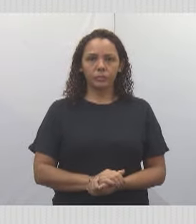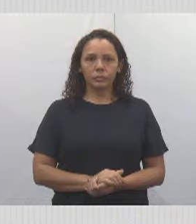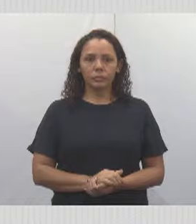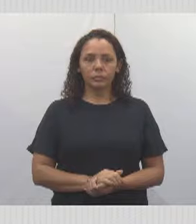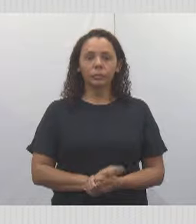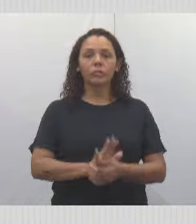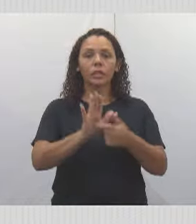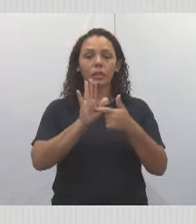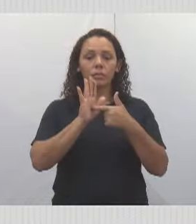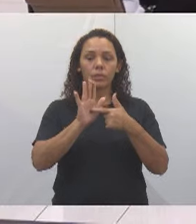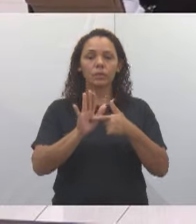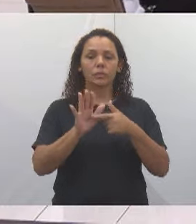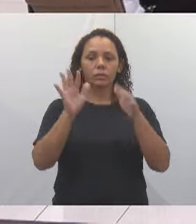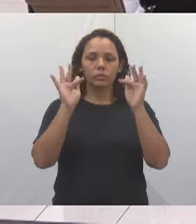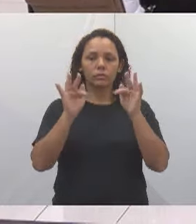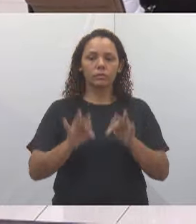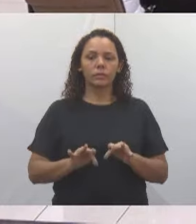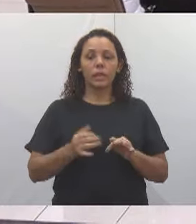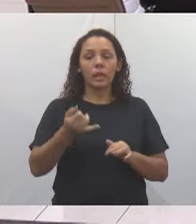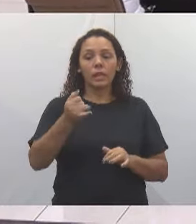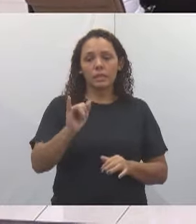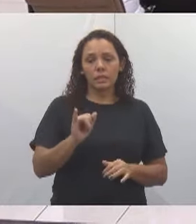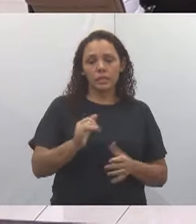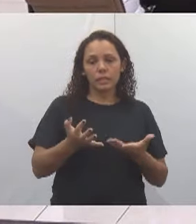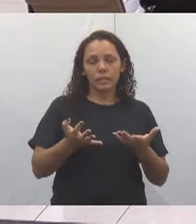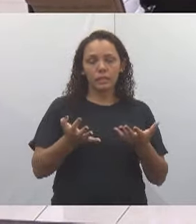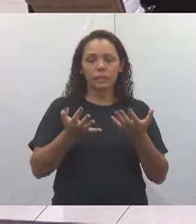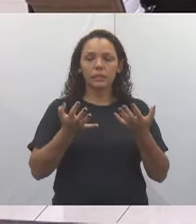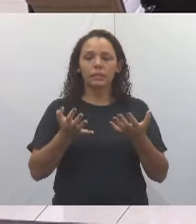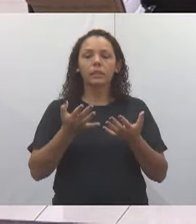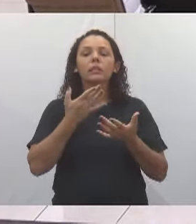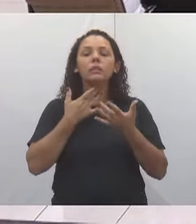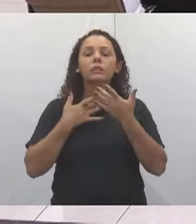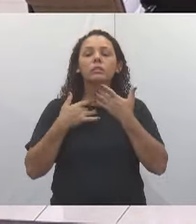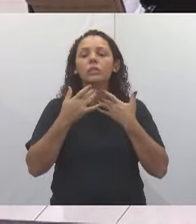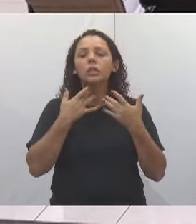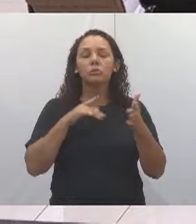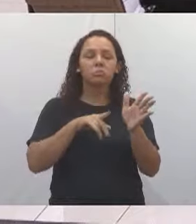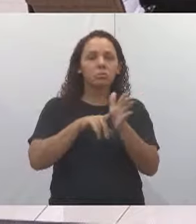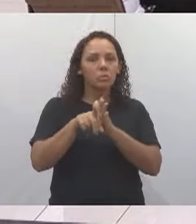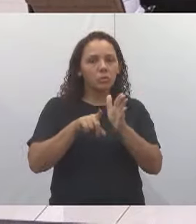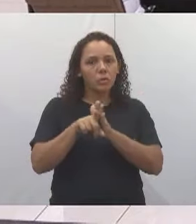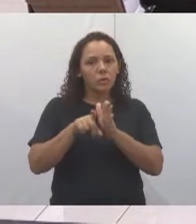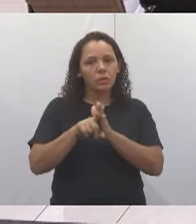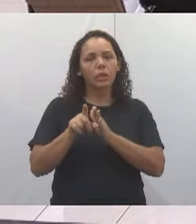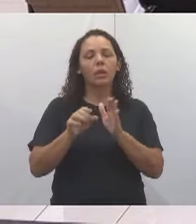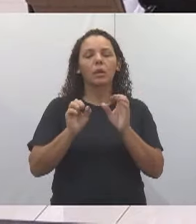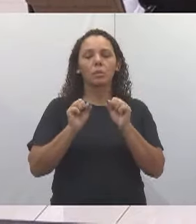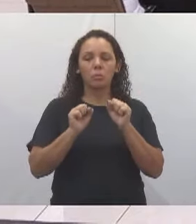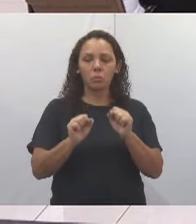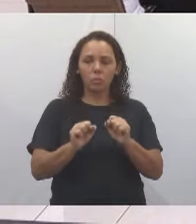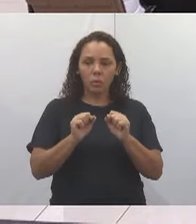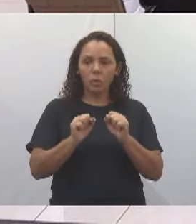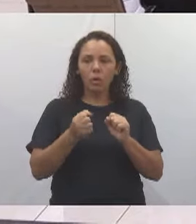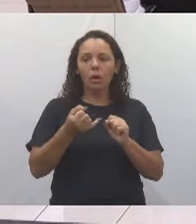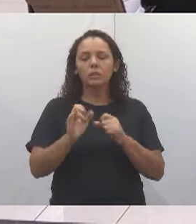Terminamos a apresentação. Se vocês quiserem, a gente está aberto para as